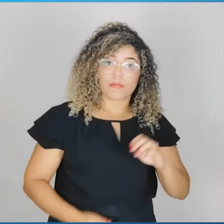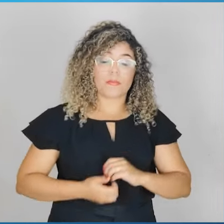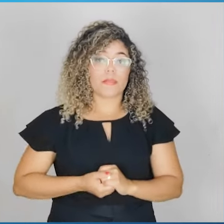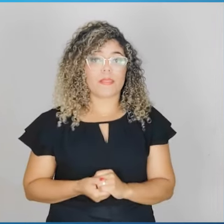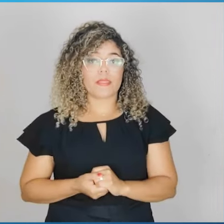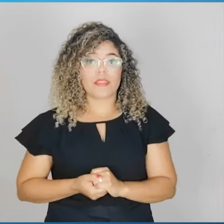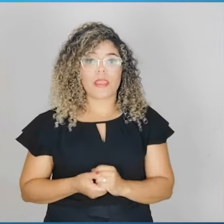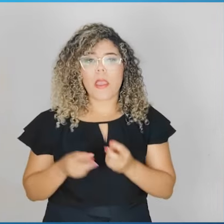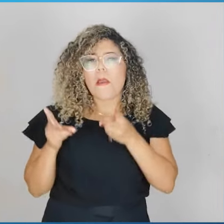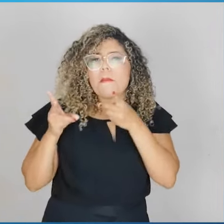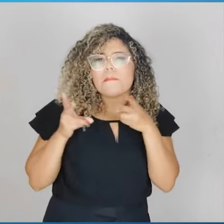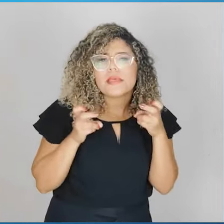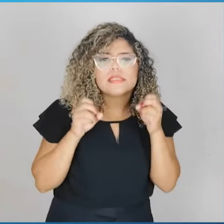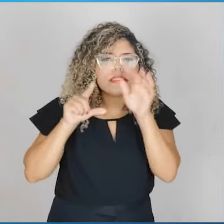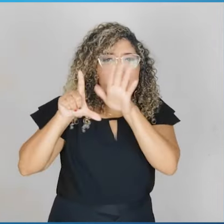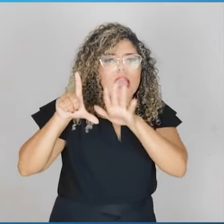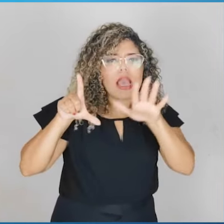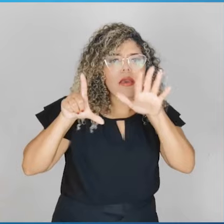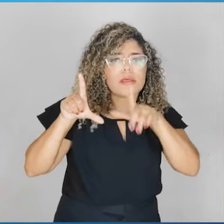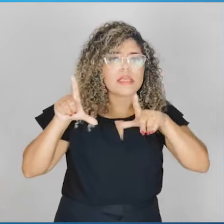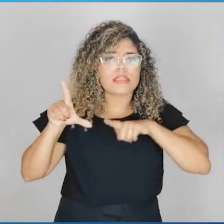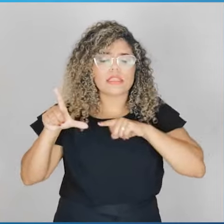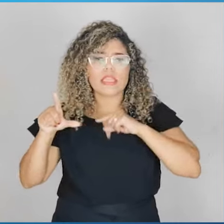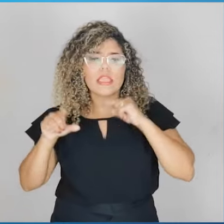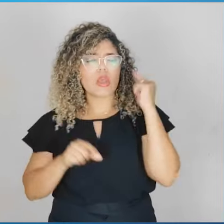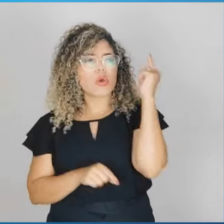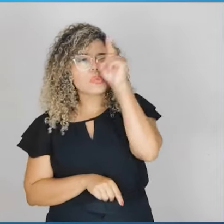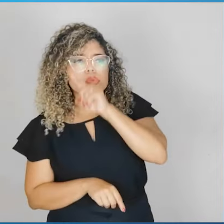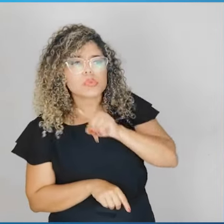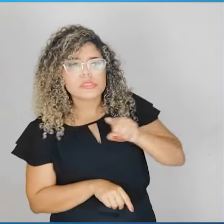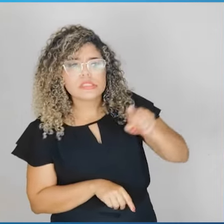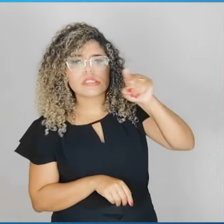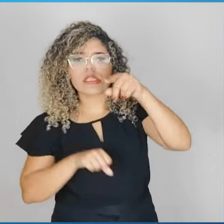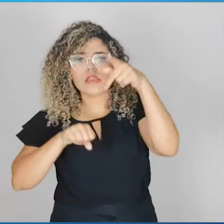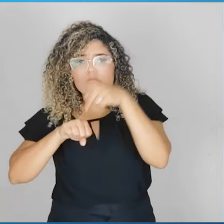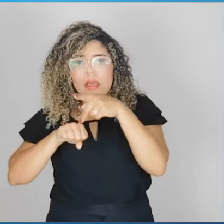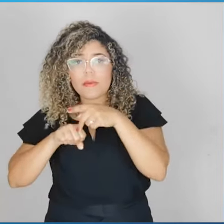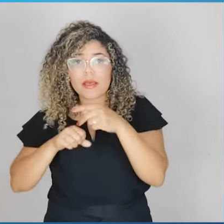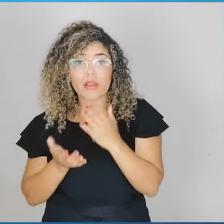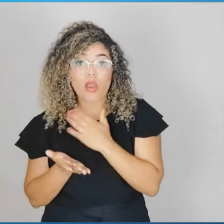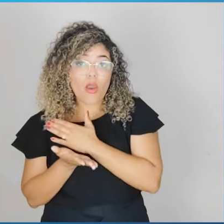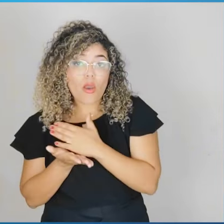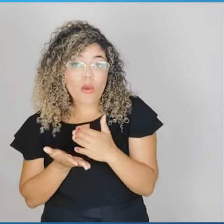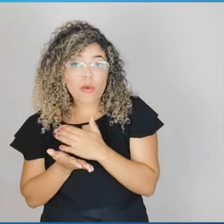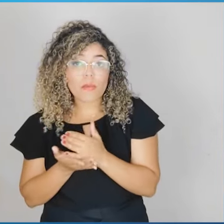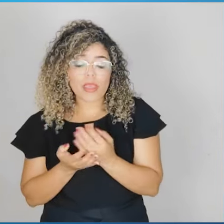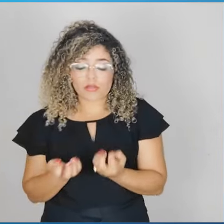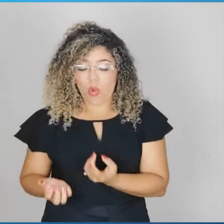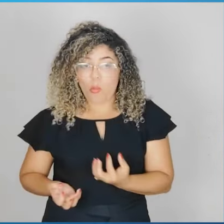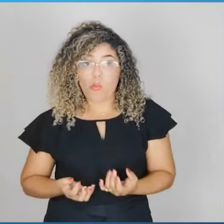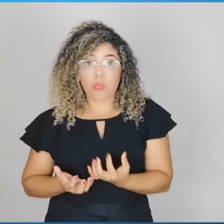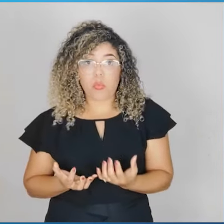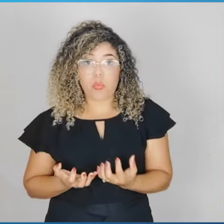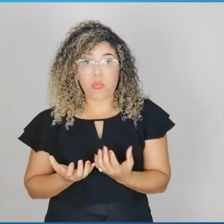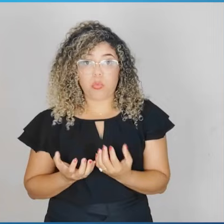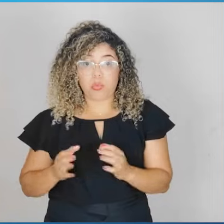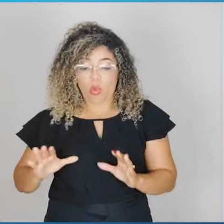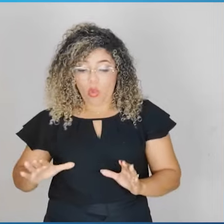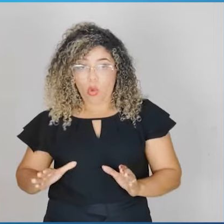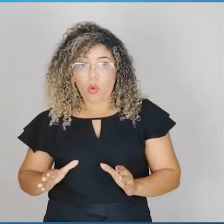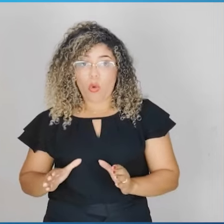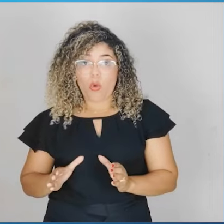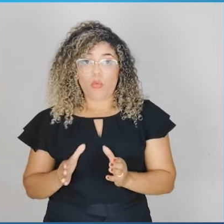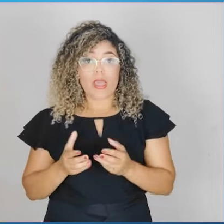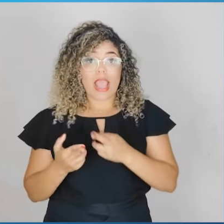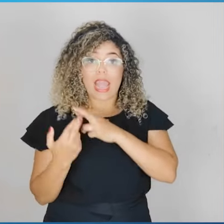Vamos observar a imagem que contém o ciclo da rocha. Observe, aqui nós temos ao centro o magma, que vai ser responsável